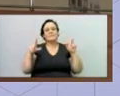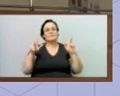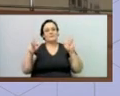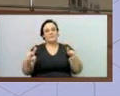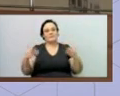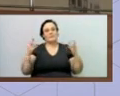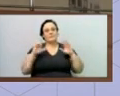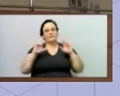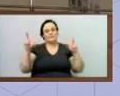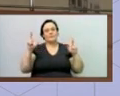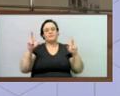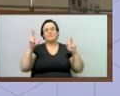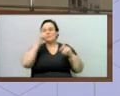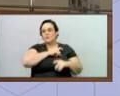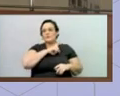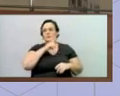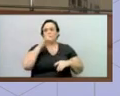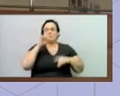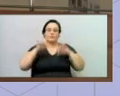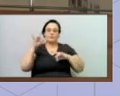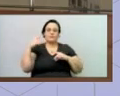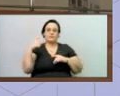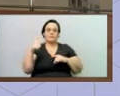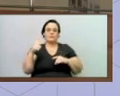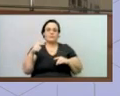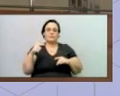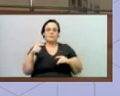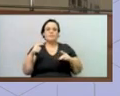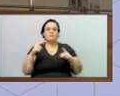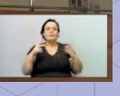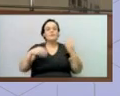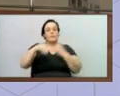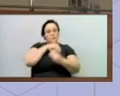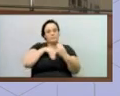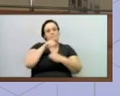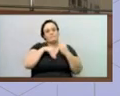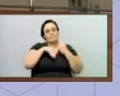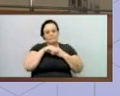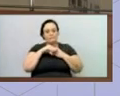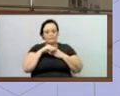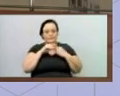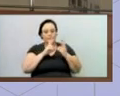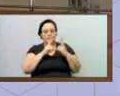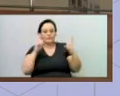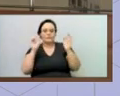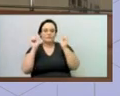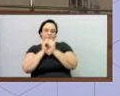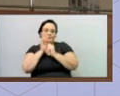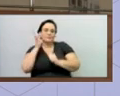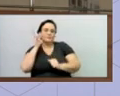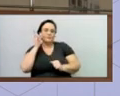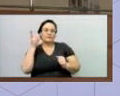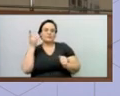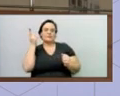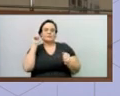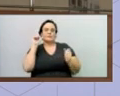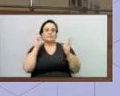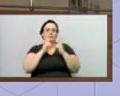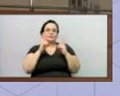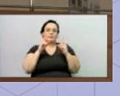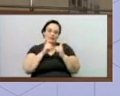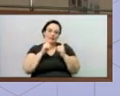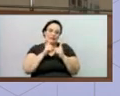desdobramentos físicos daqui para frente lybridos né daqui para frente para poder atender pessoas que estão em lugares às vezes não podem se deslocar